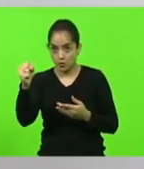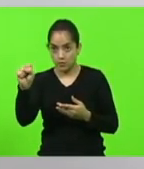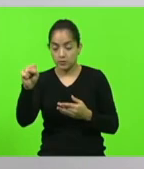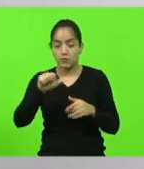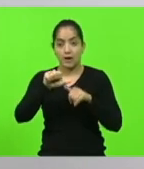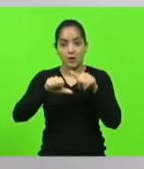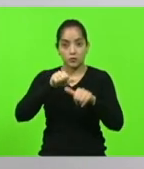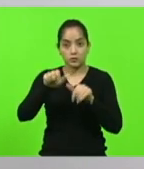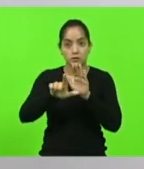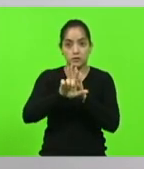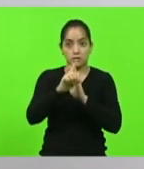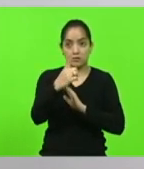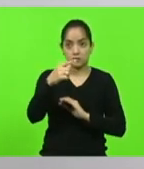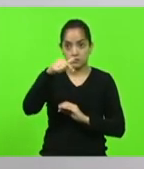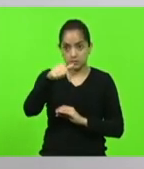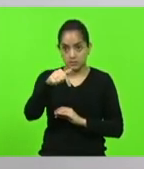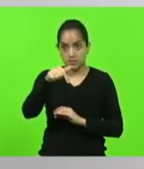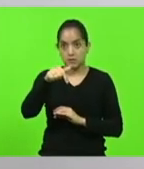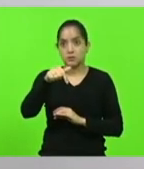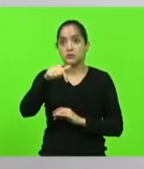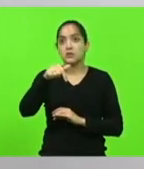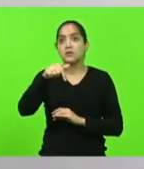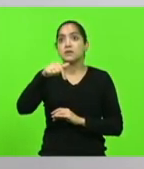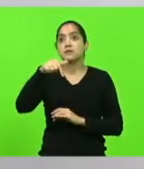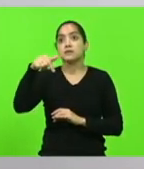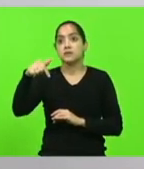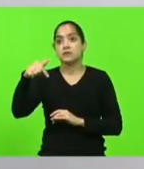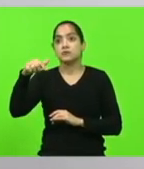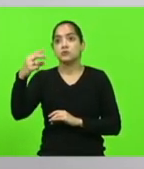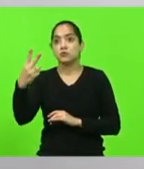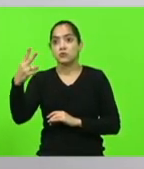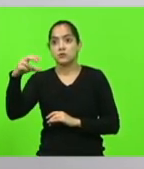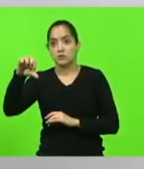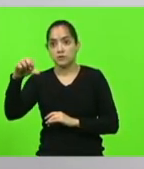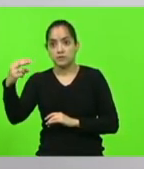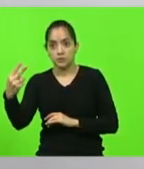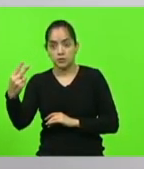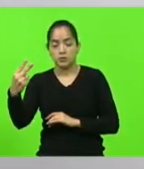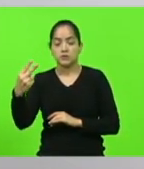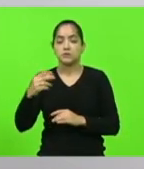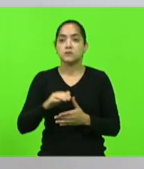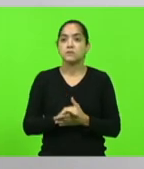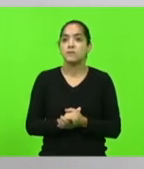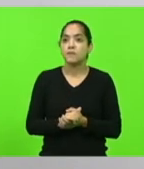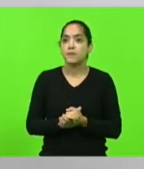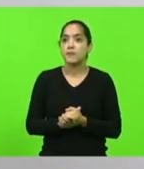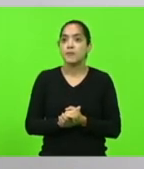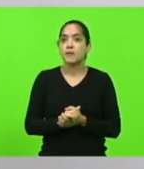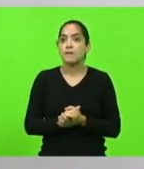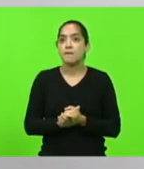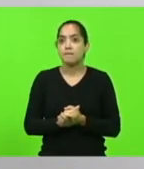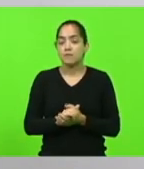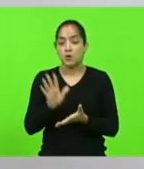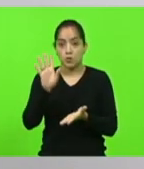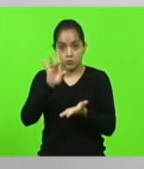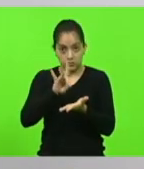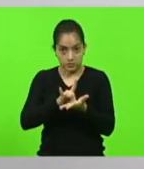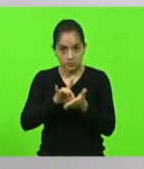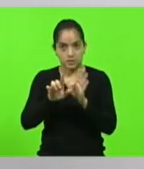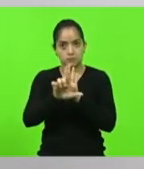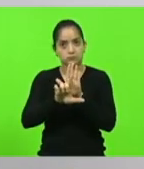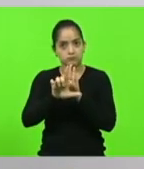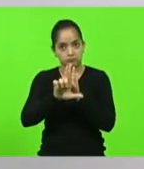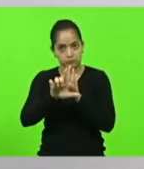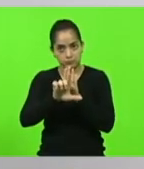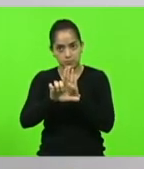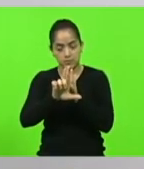Altera a lei 1729 dois de 19 de outubro 2017 consolida a legislação que